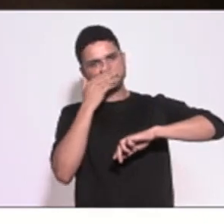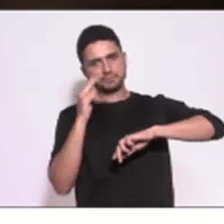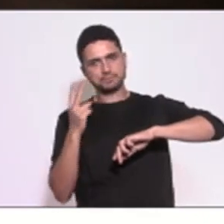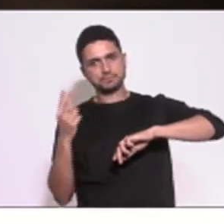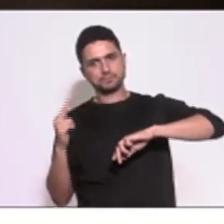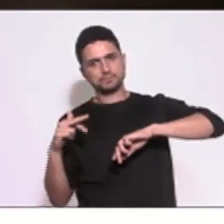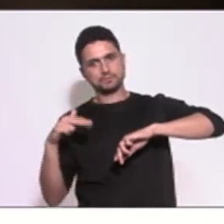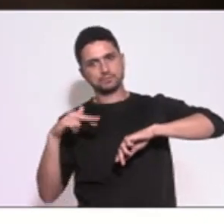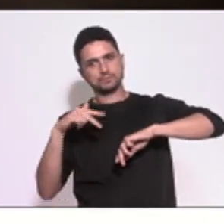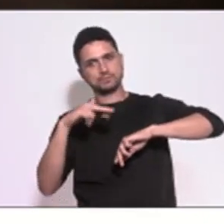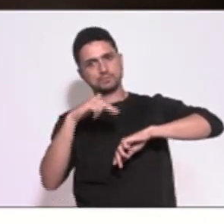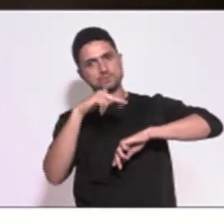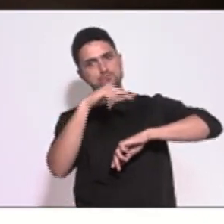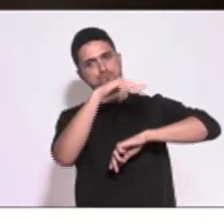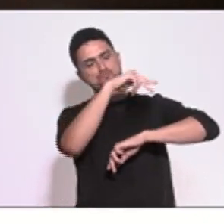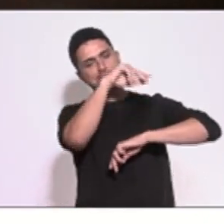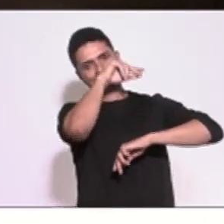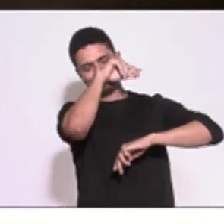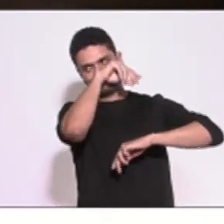pé,